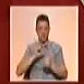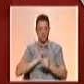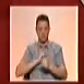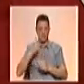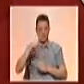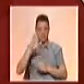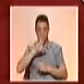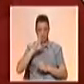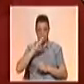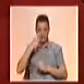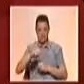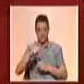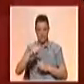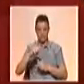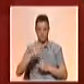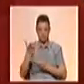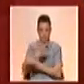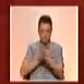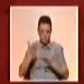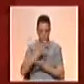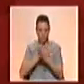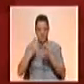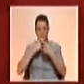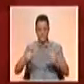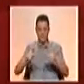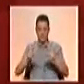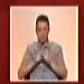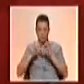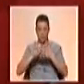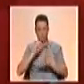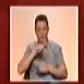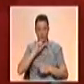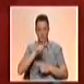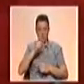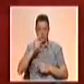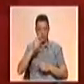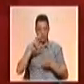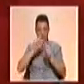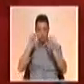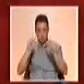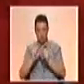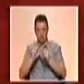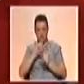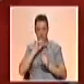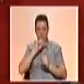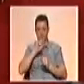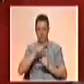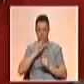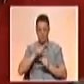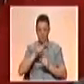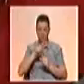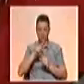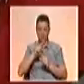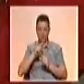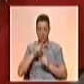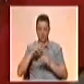sentido, se houvesse um consenso e se houvesse um entendimento entre as diferentes entidades, nós poderíamos arranjar aqui um sistema em que poderíamos ter as estações e